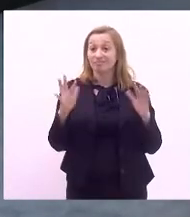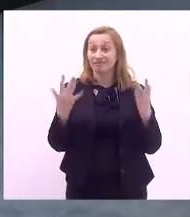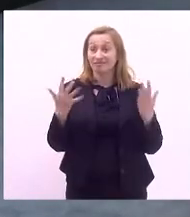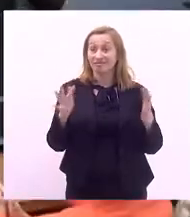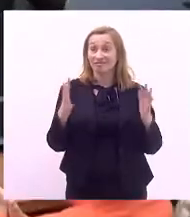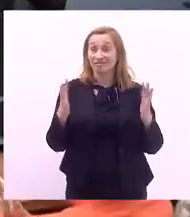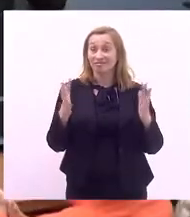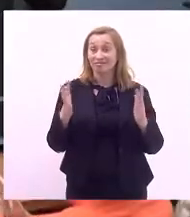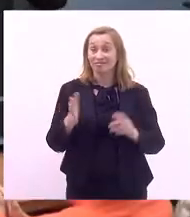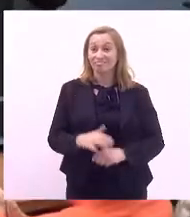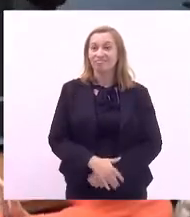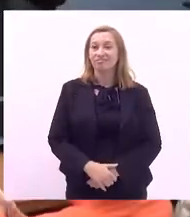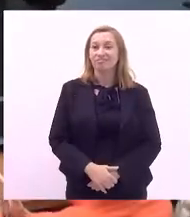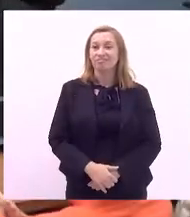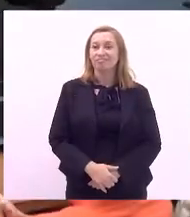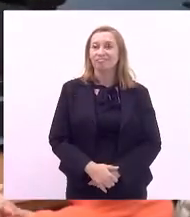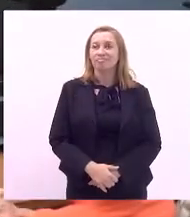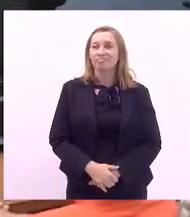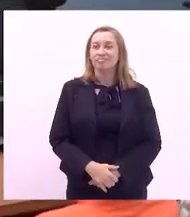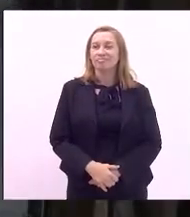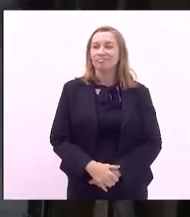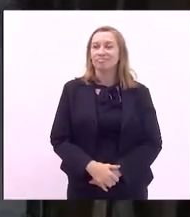E aí